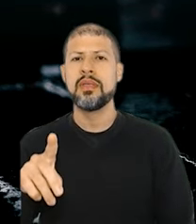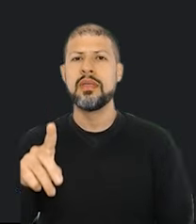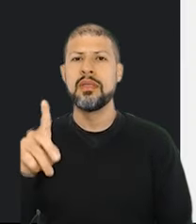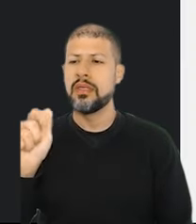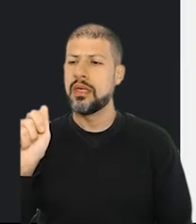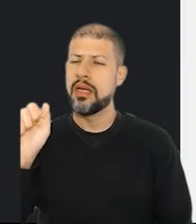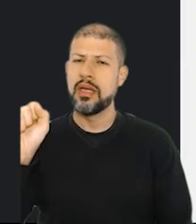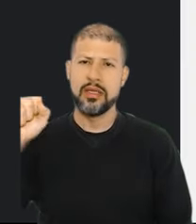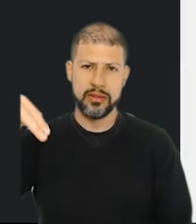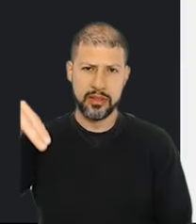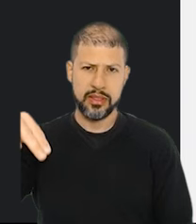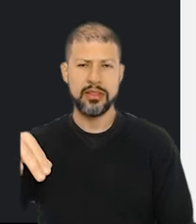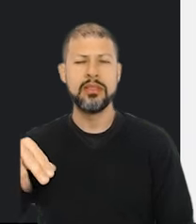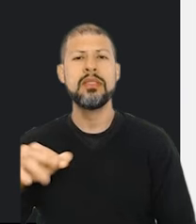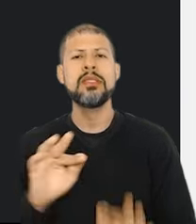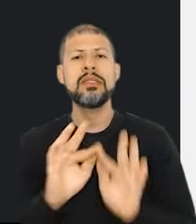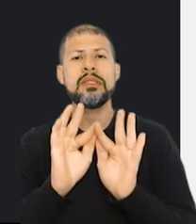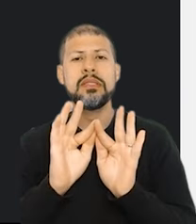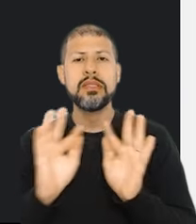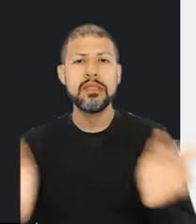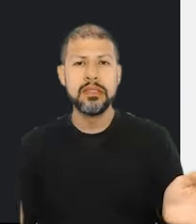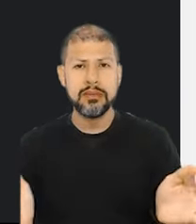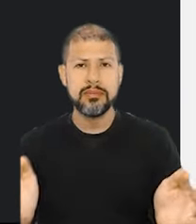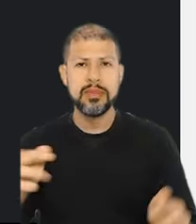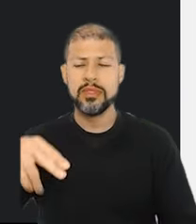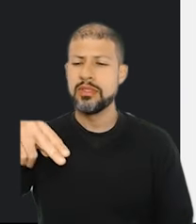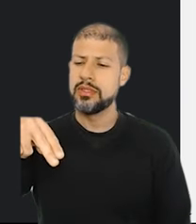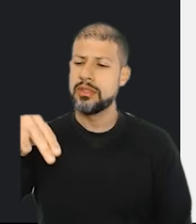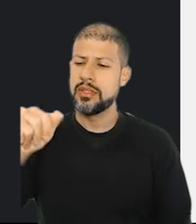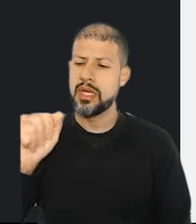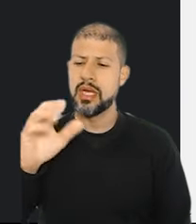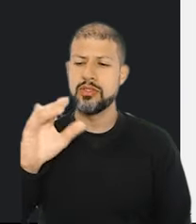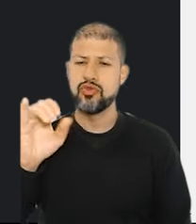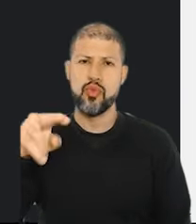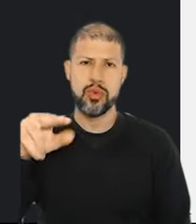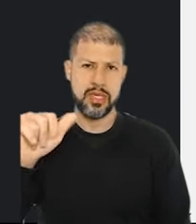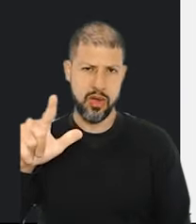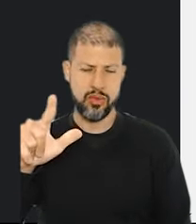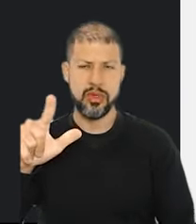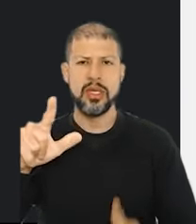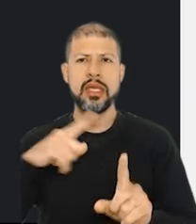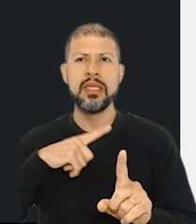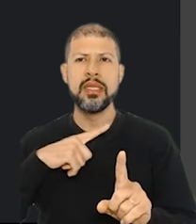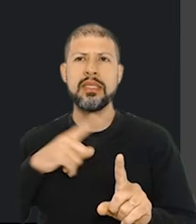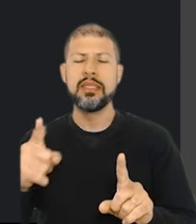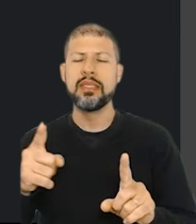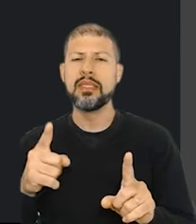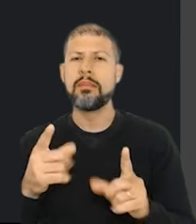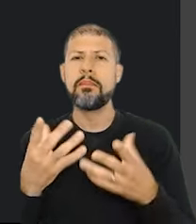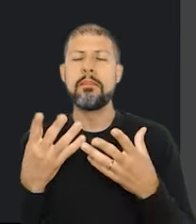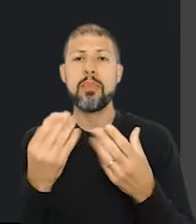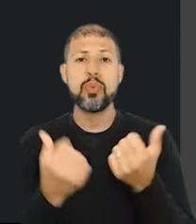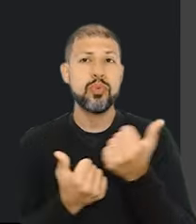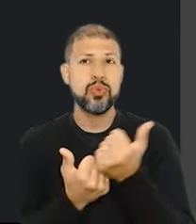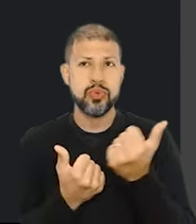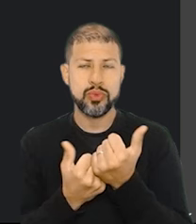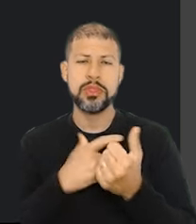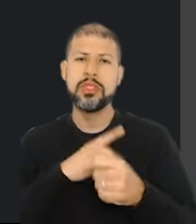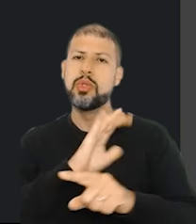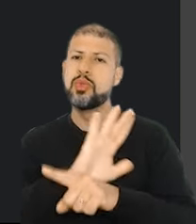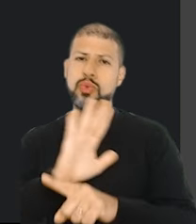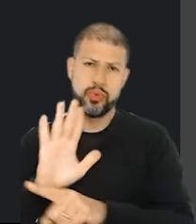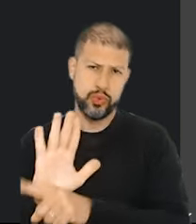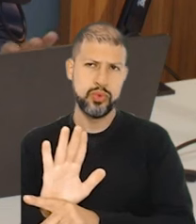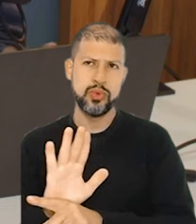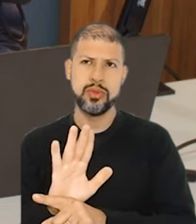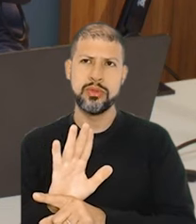nacional muita atenção porque como foi falado Existem várias várias assessorias que prestam serviço